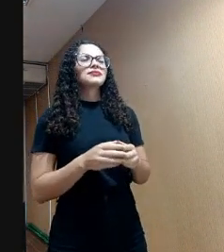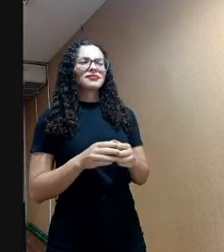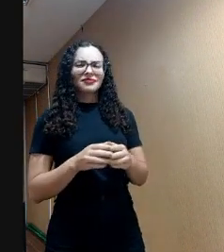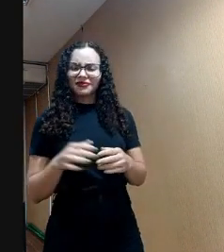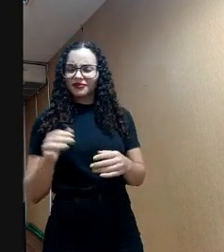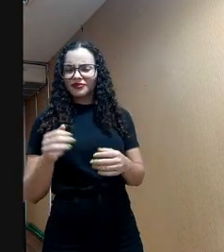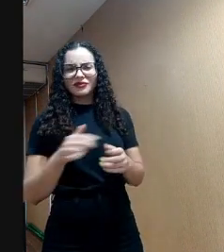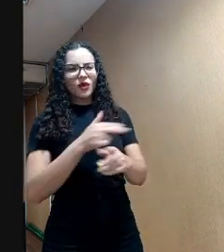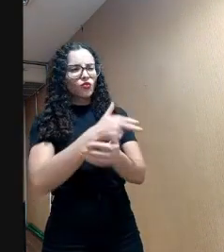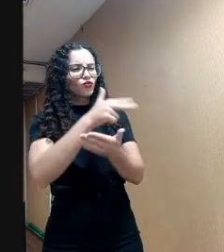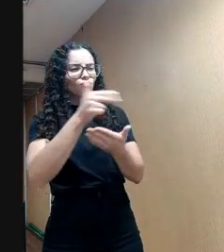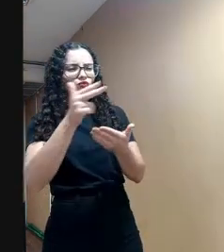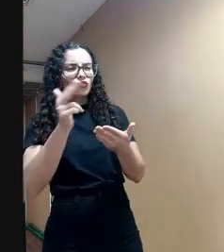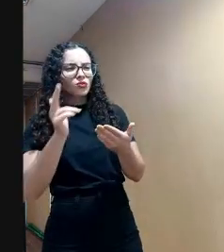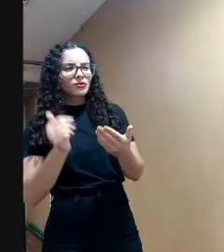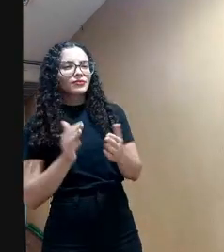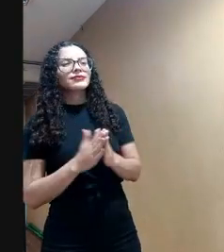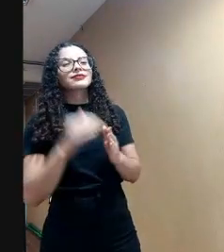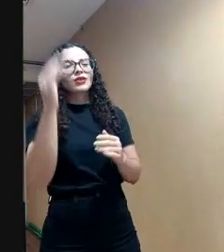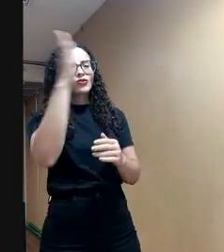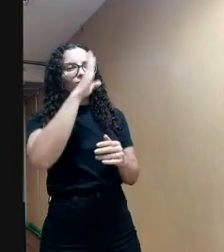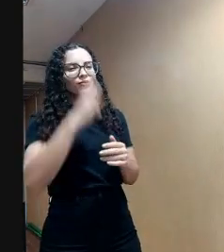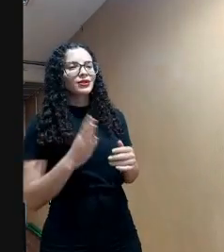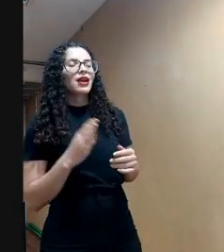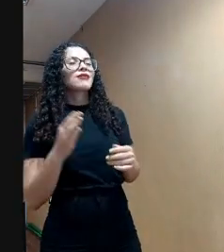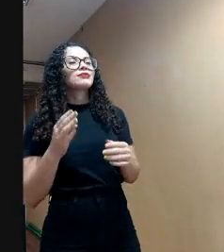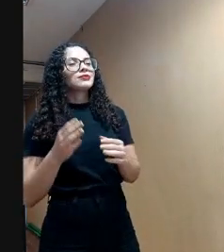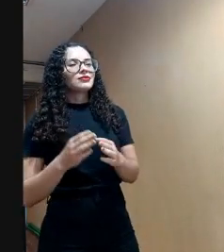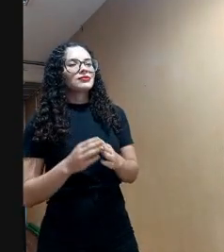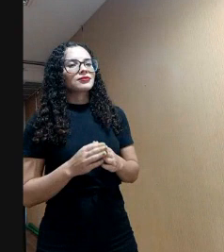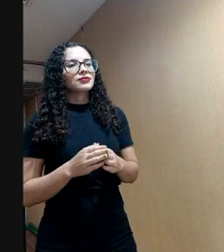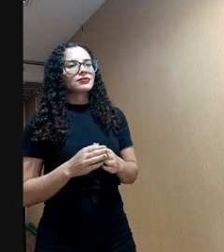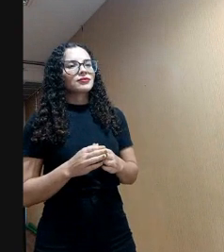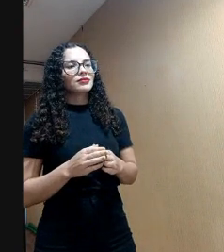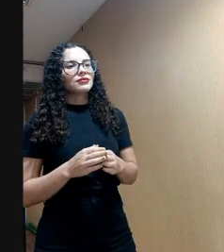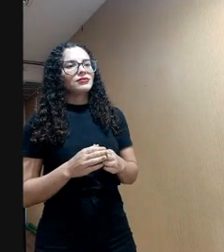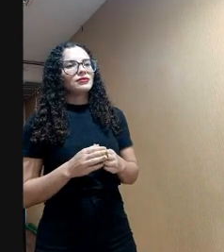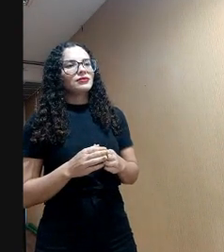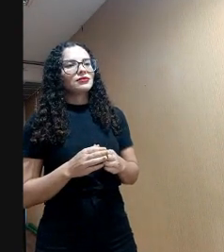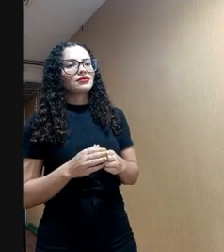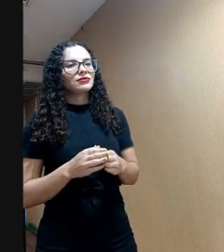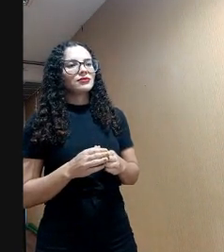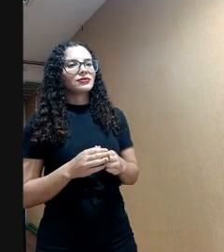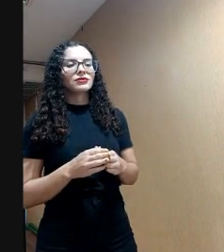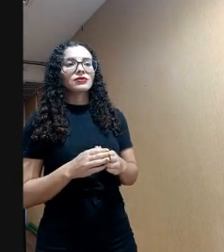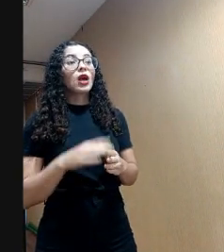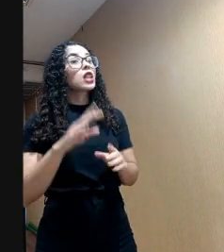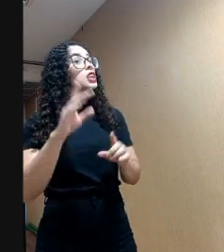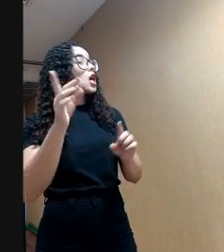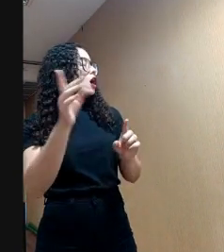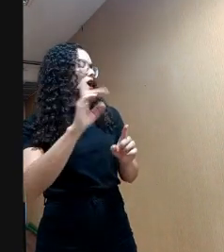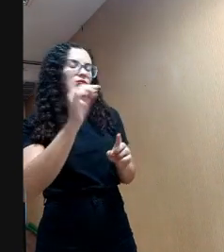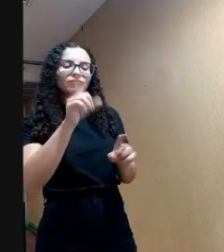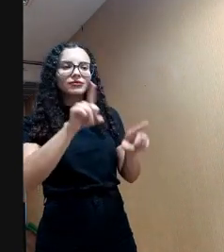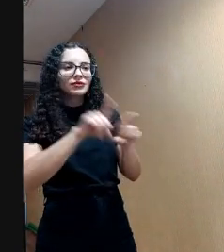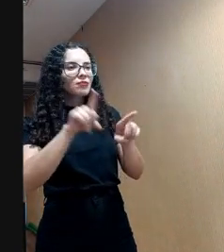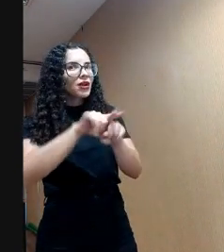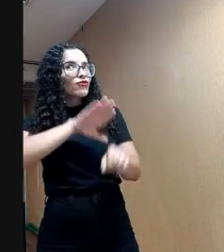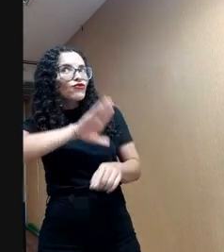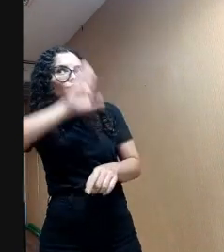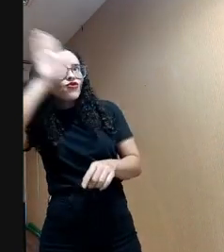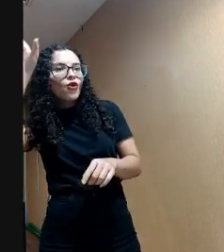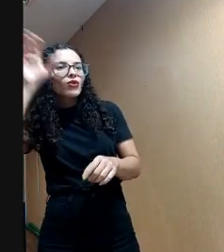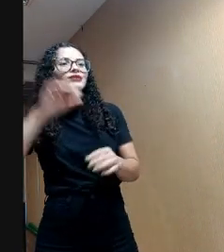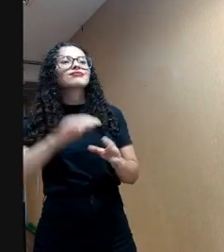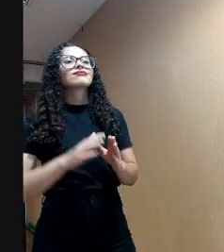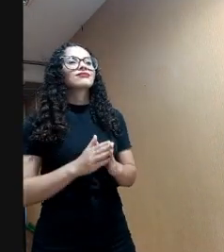tivemos público de todos os estados brasileiros e também fora do Brasil. O EMIP do